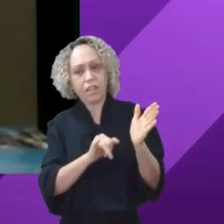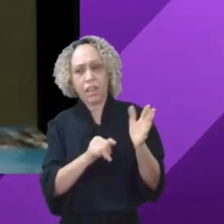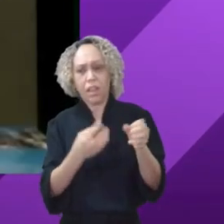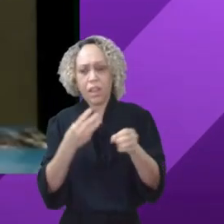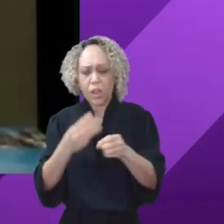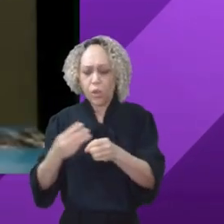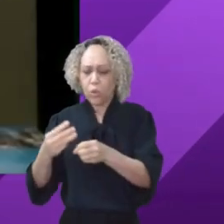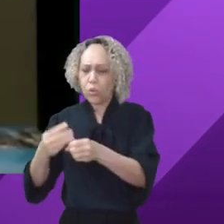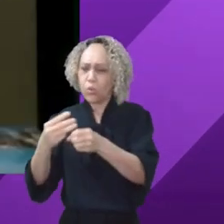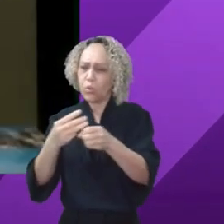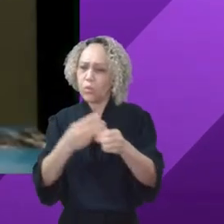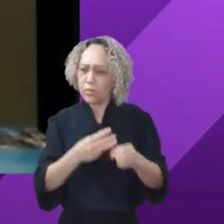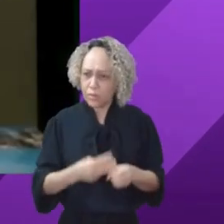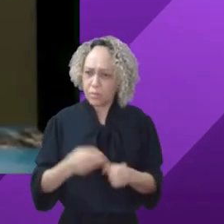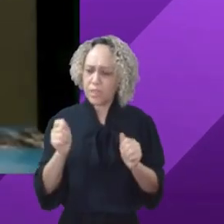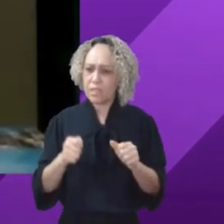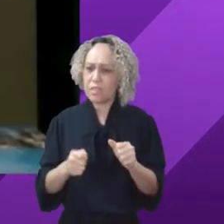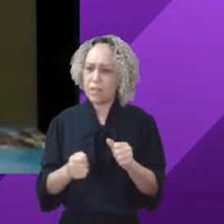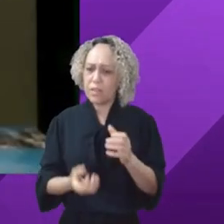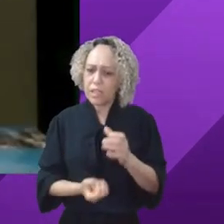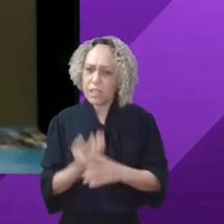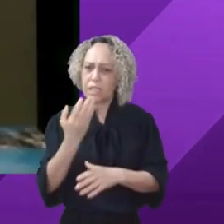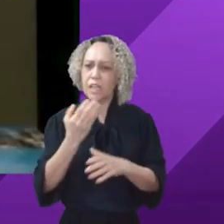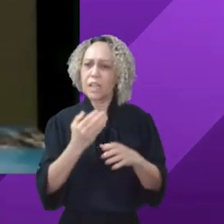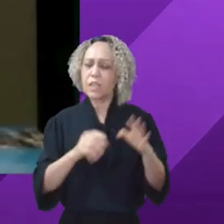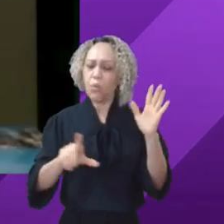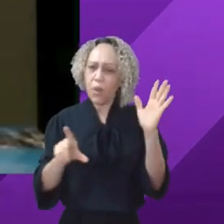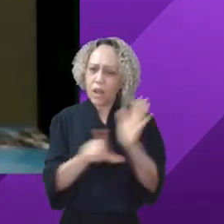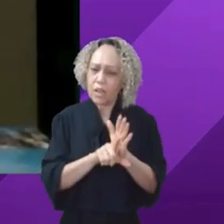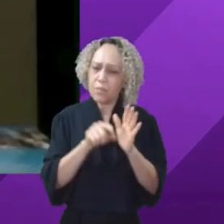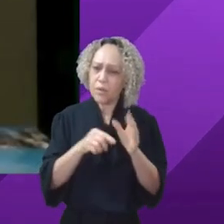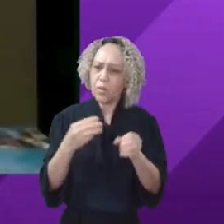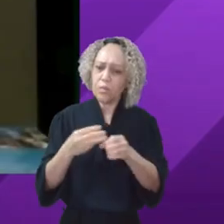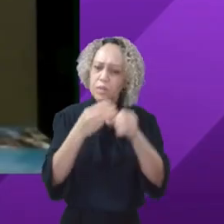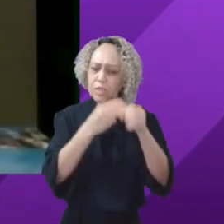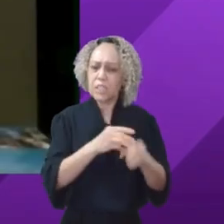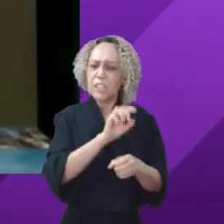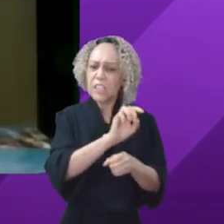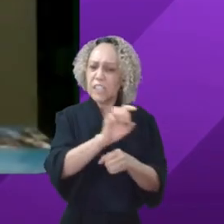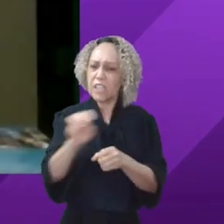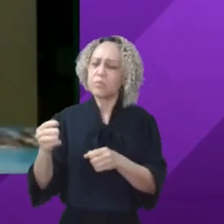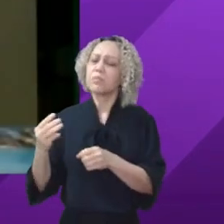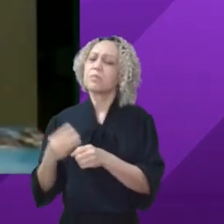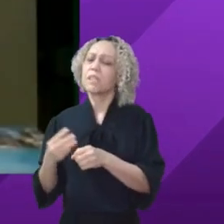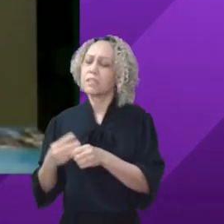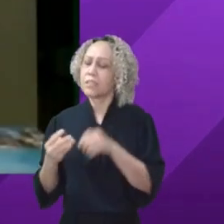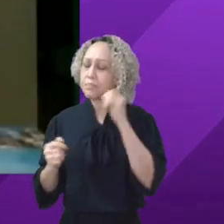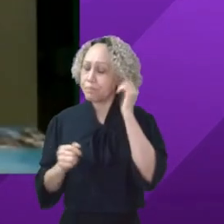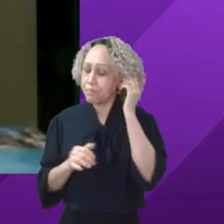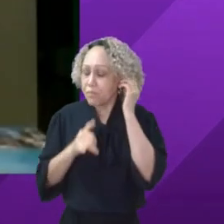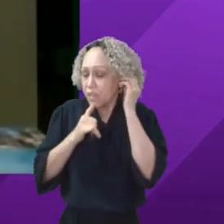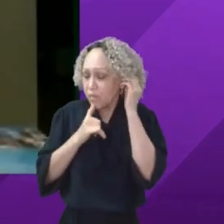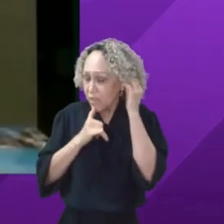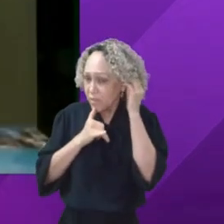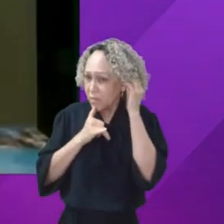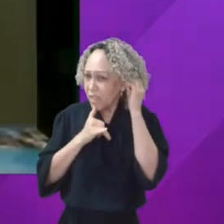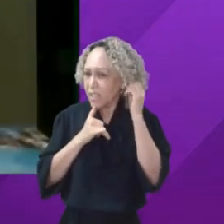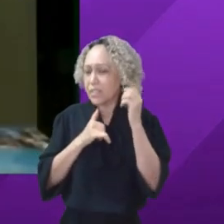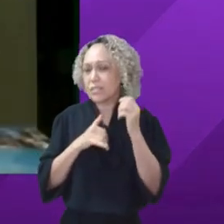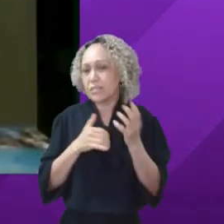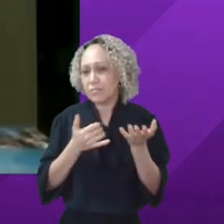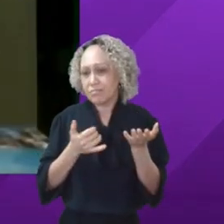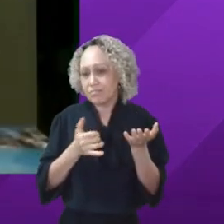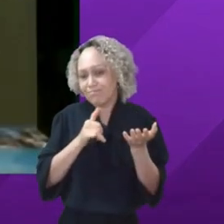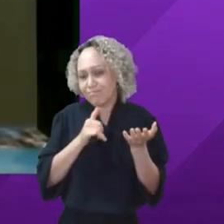política de assistência social em cada município brasileiro. E, felizmente, né, as mulheres tiveram uma grande